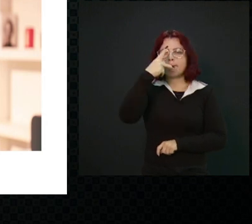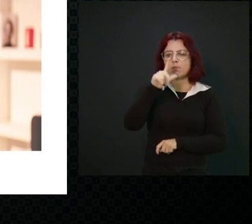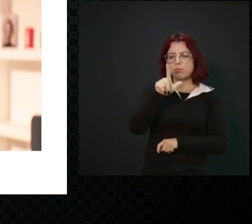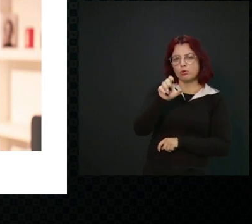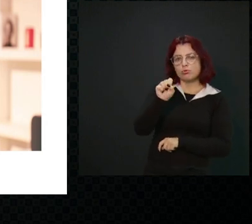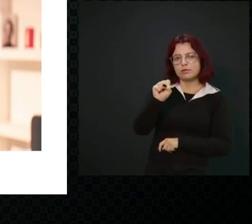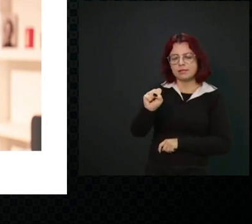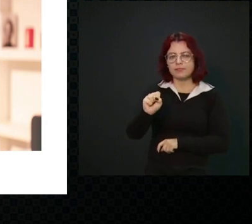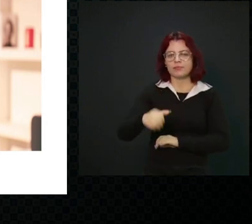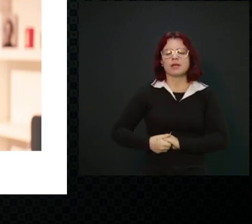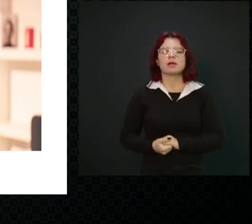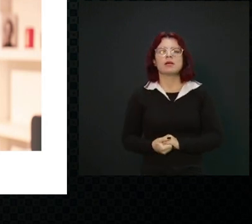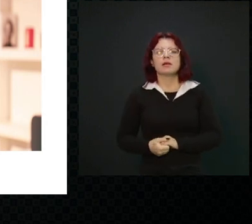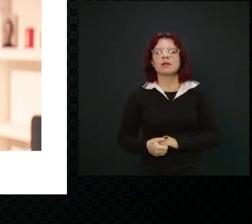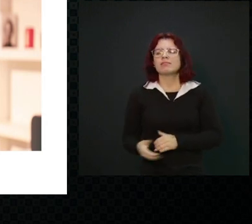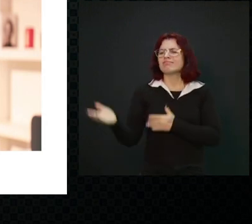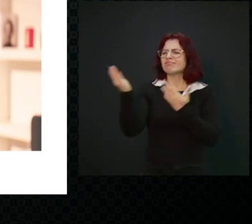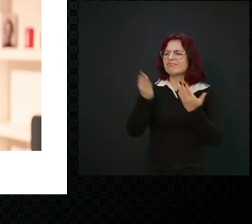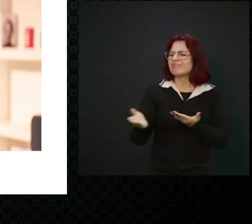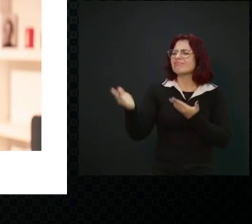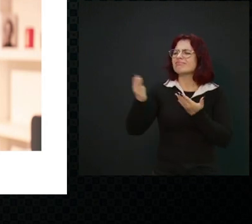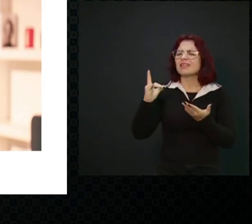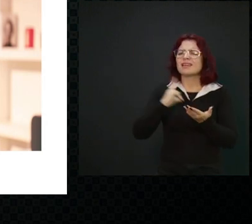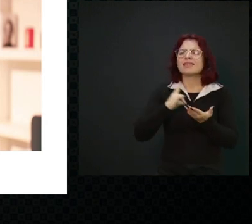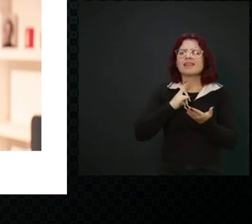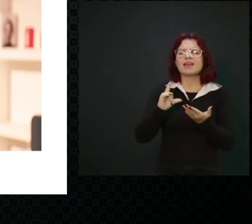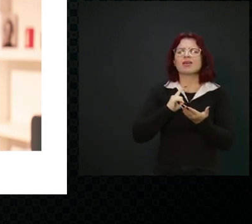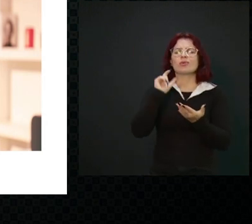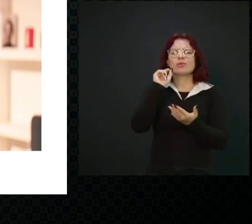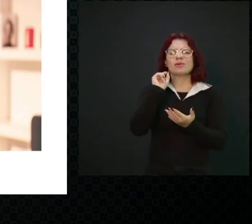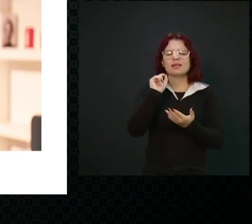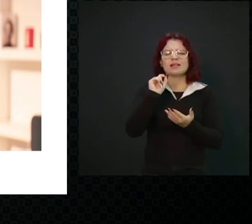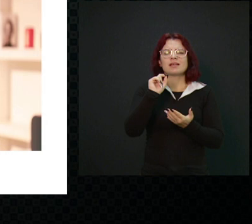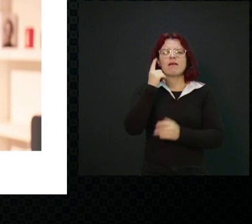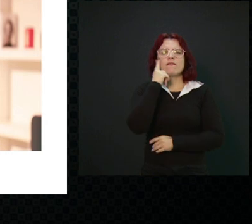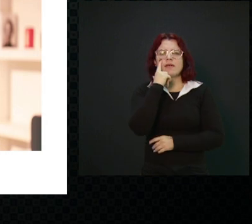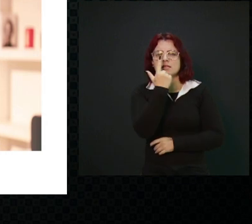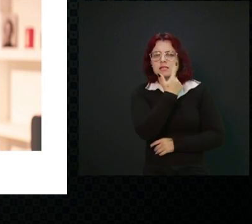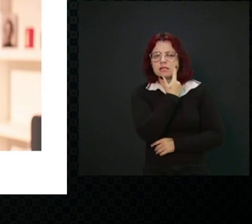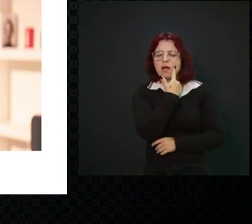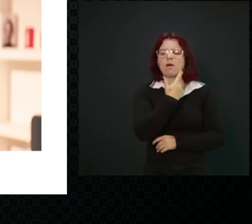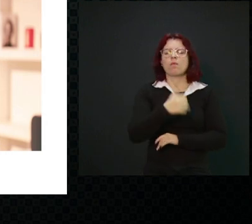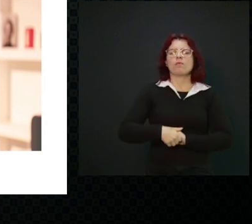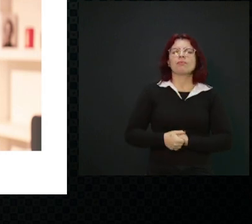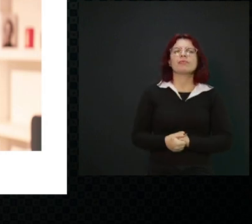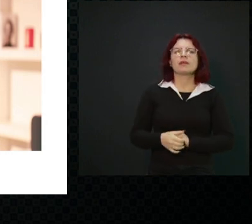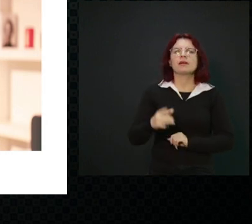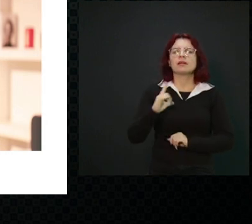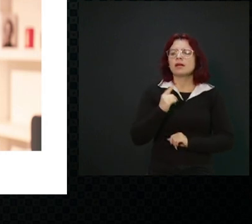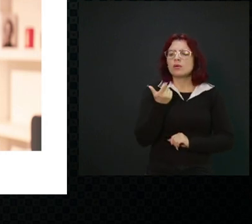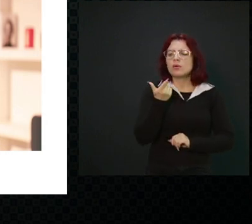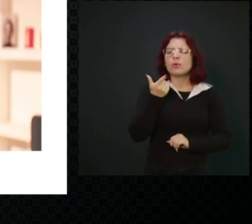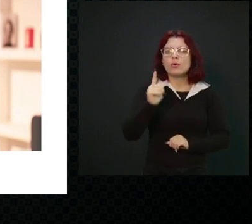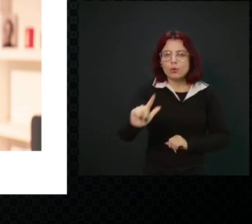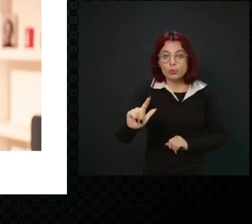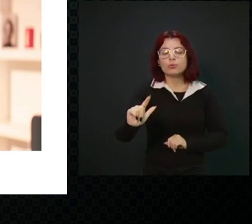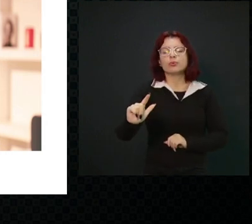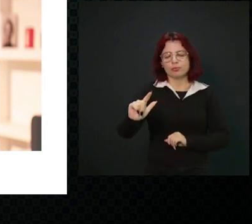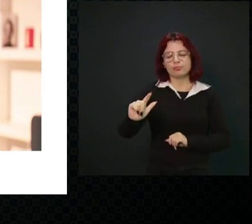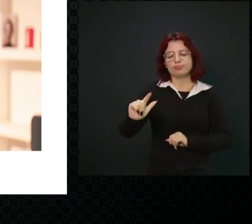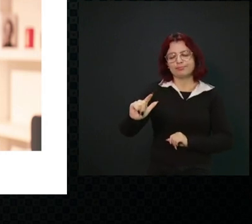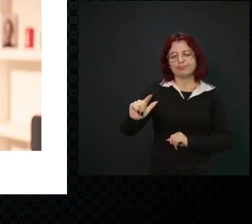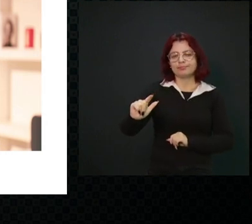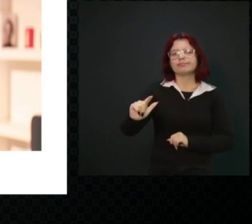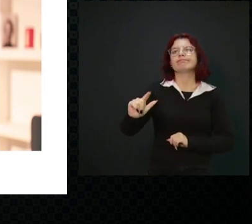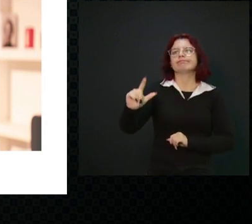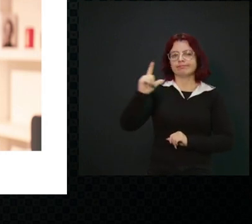Então, aquele que vai ter um comprometimento, por exemplo, com uma visão e um outro comprometimento, ele está na sala